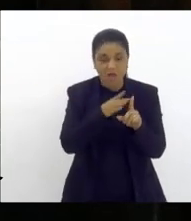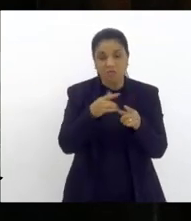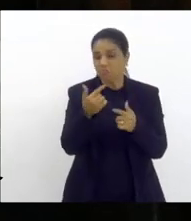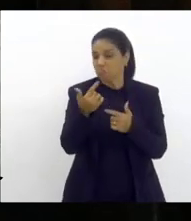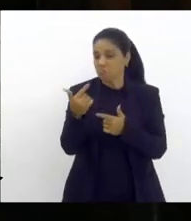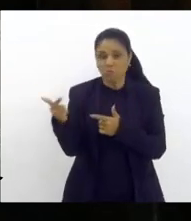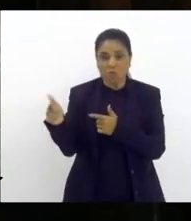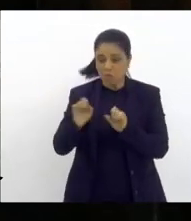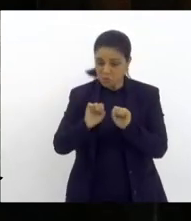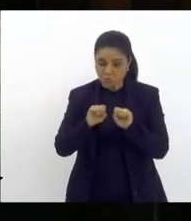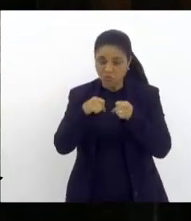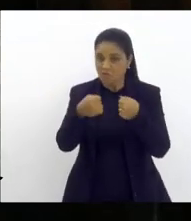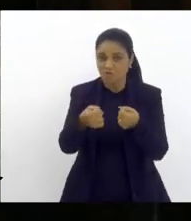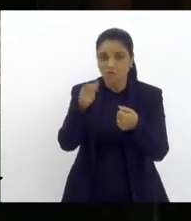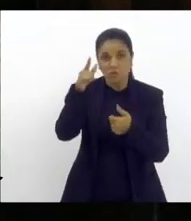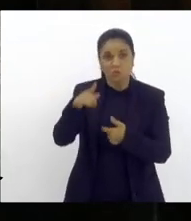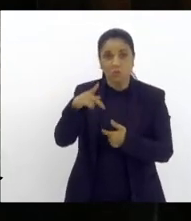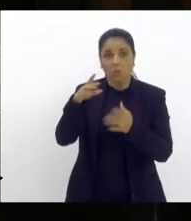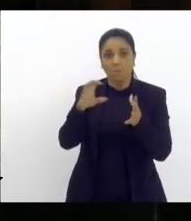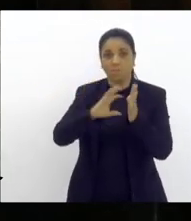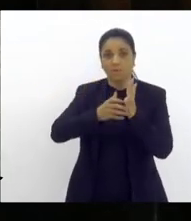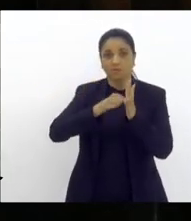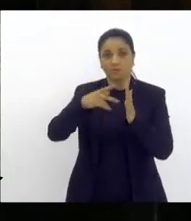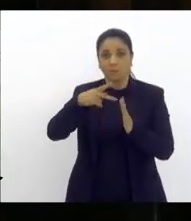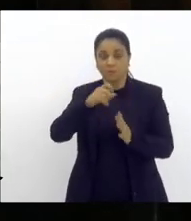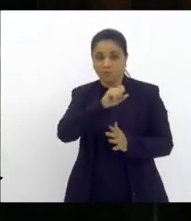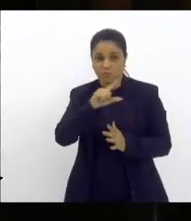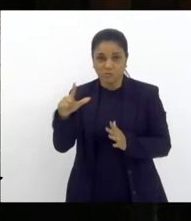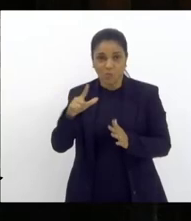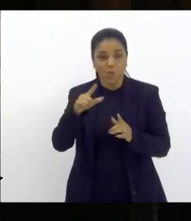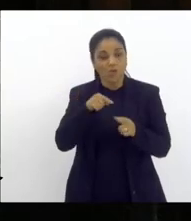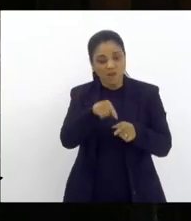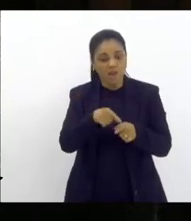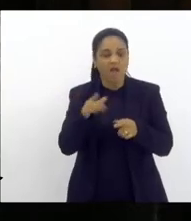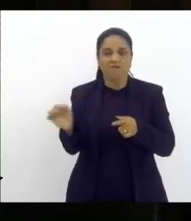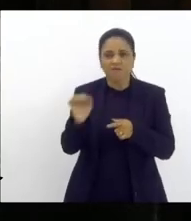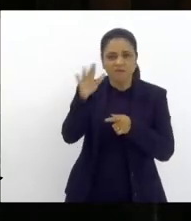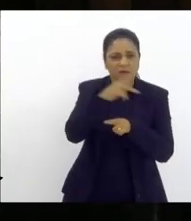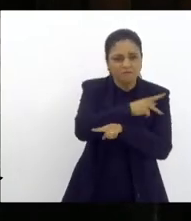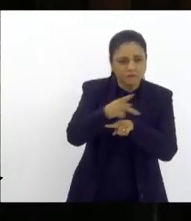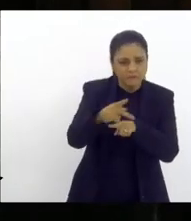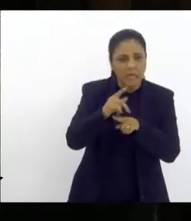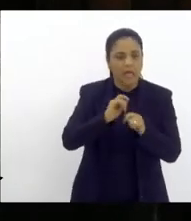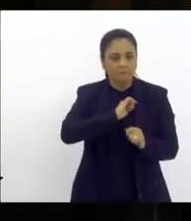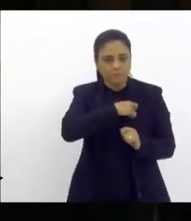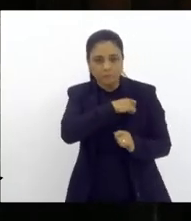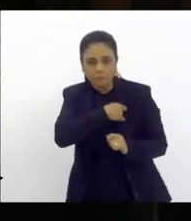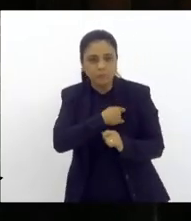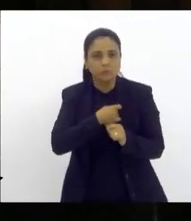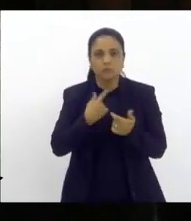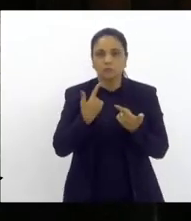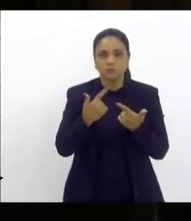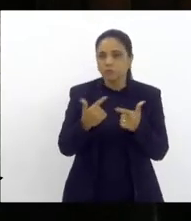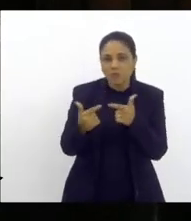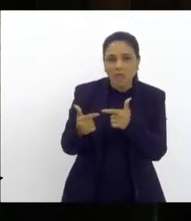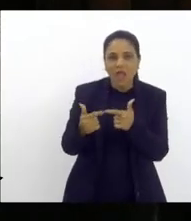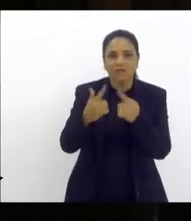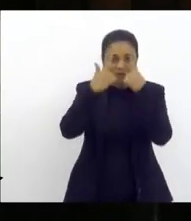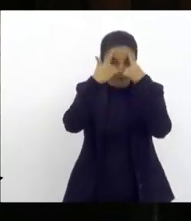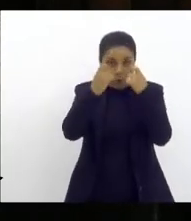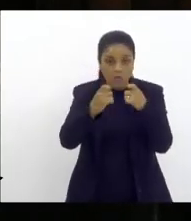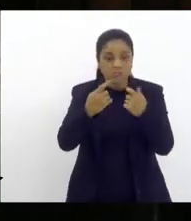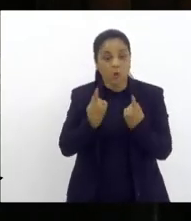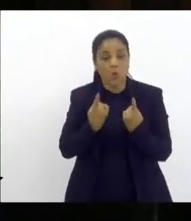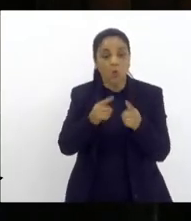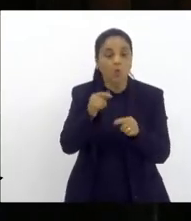do pessoal dos Direitos Humanos fazer uma narrativa ir à Favela fazer qualquer tipo de vistoria em uma eventual violação